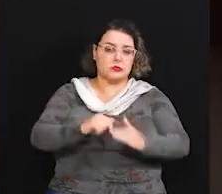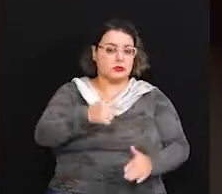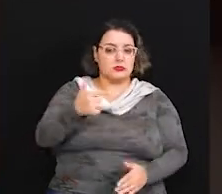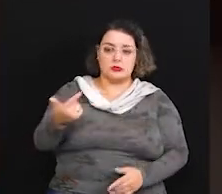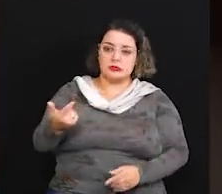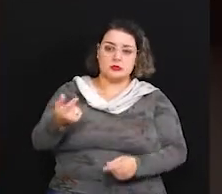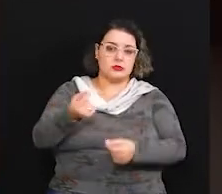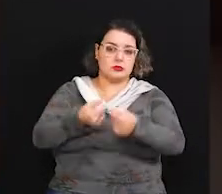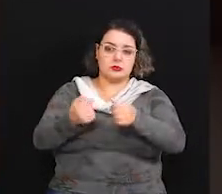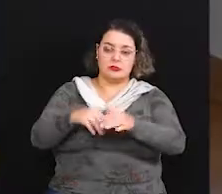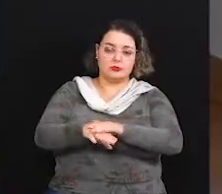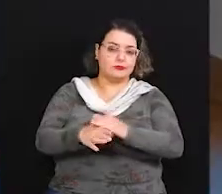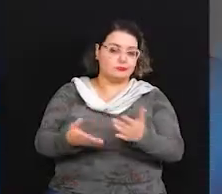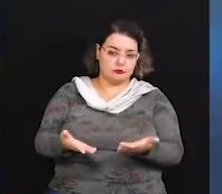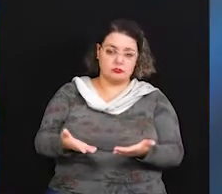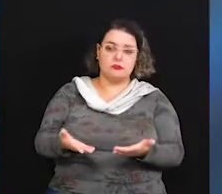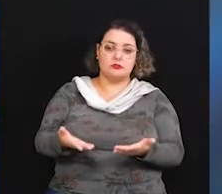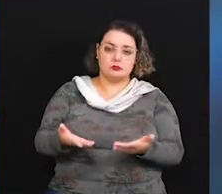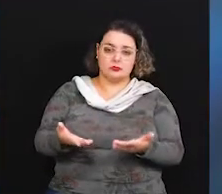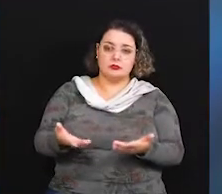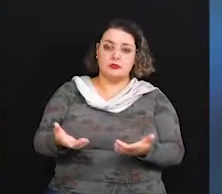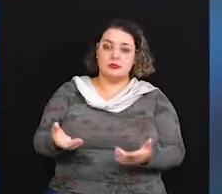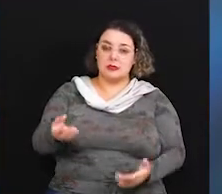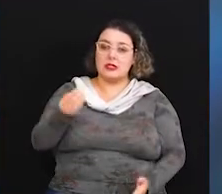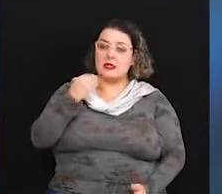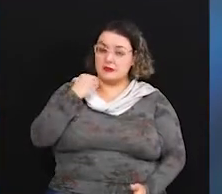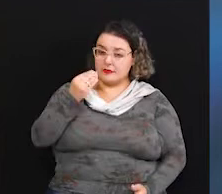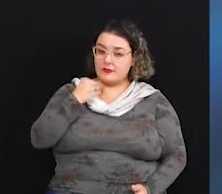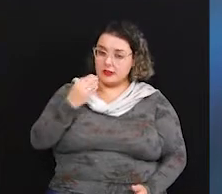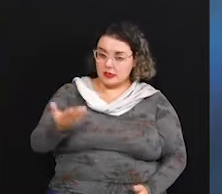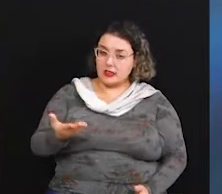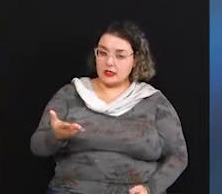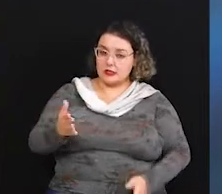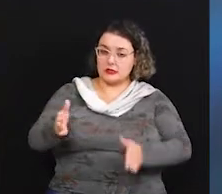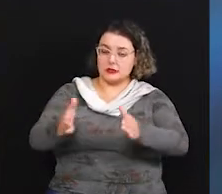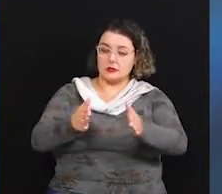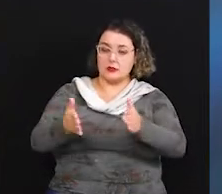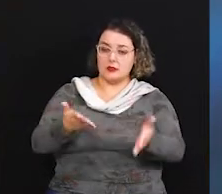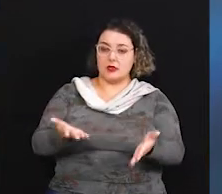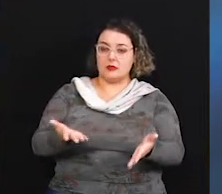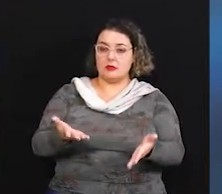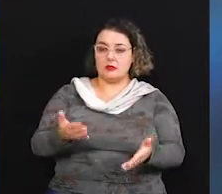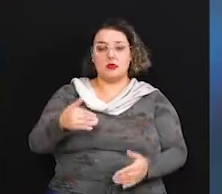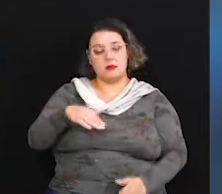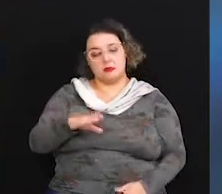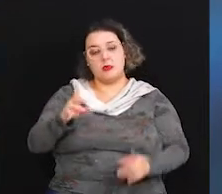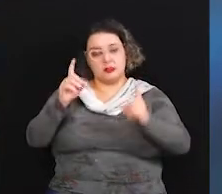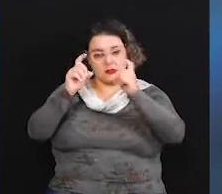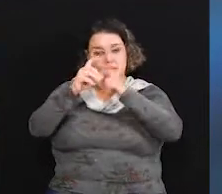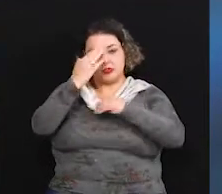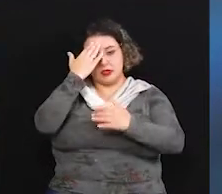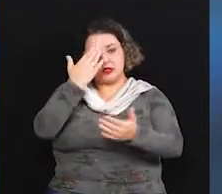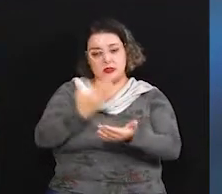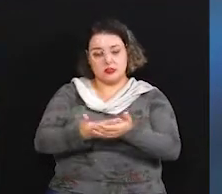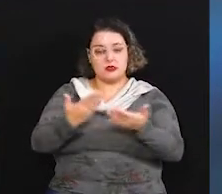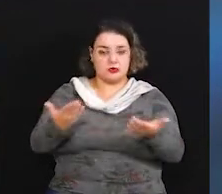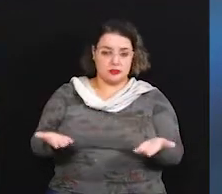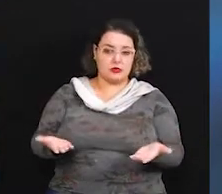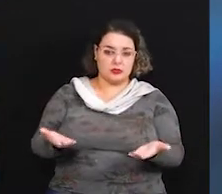tem reserva e elas estão bastante frágeis nesse instante, sabe? E ficou bastante mais complicado, acredito